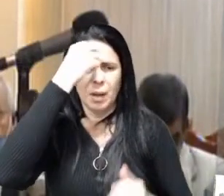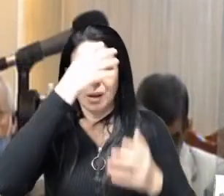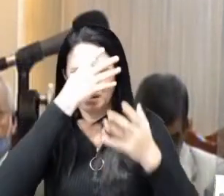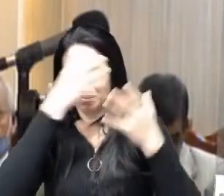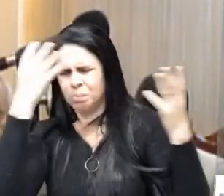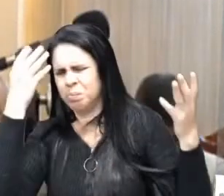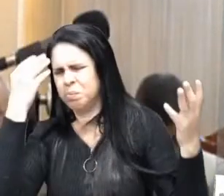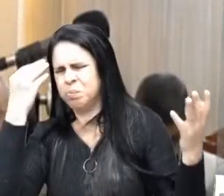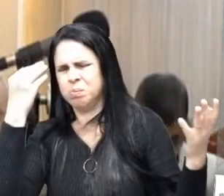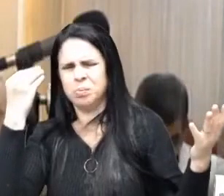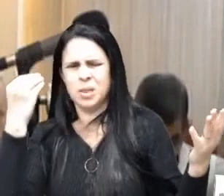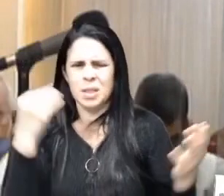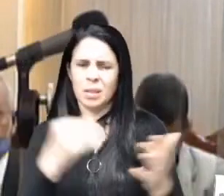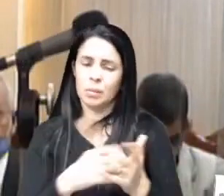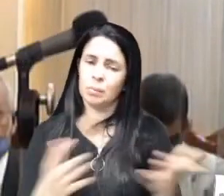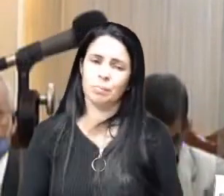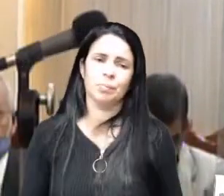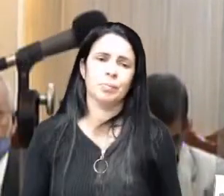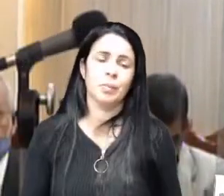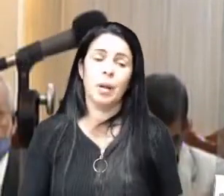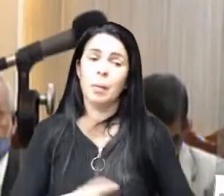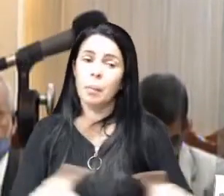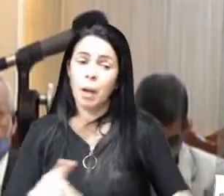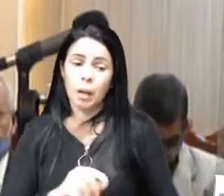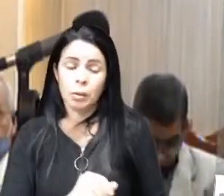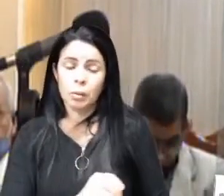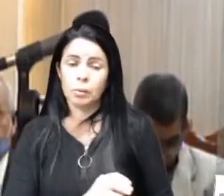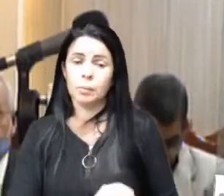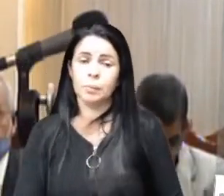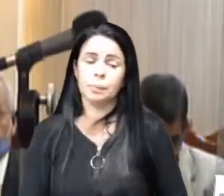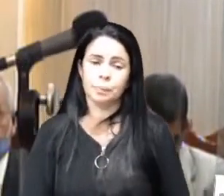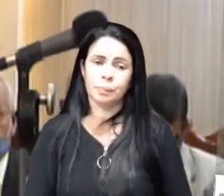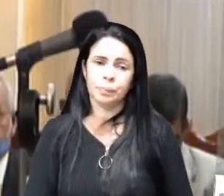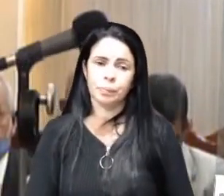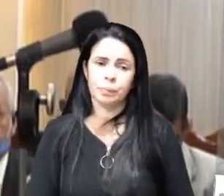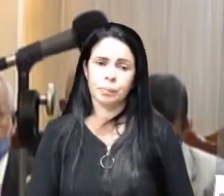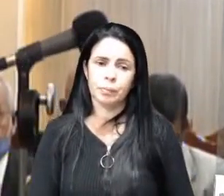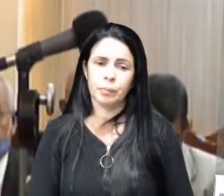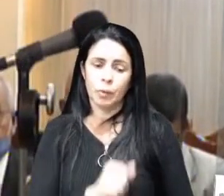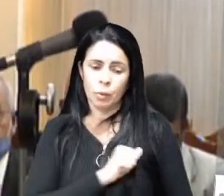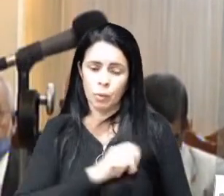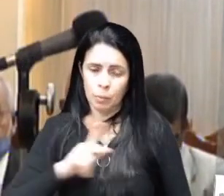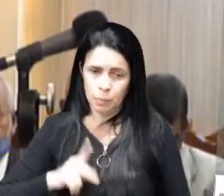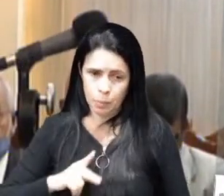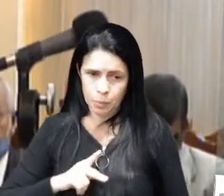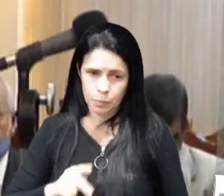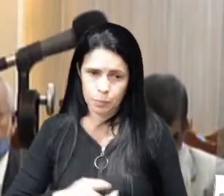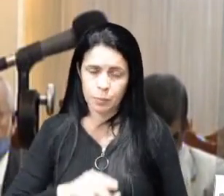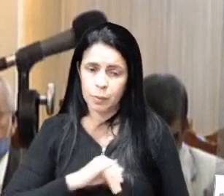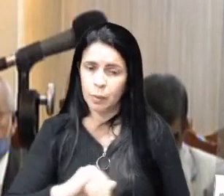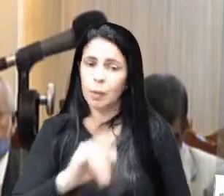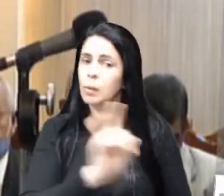Mas o apóstolo está dizendo, não é para ser como bêbado, é para estar sempre sóbrio,